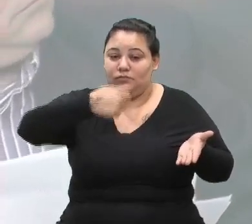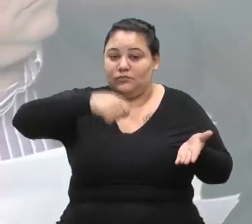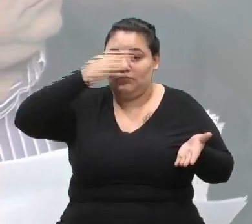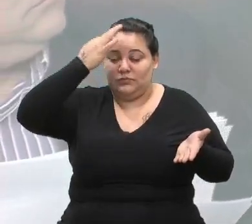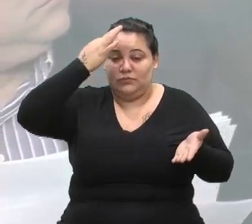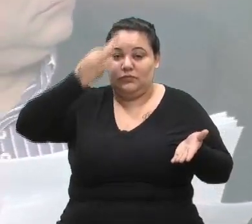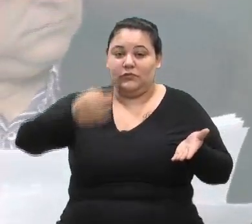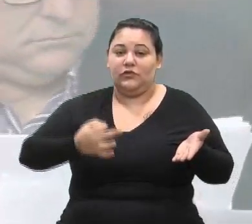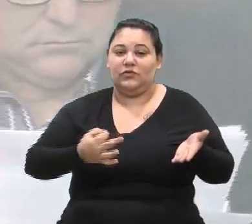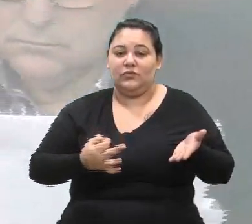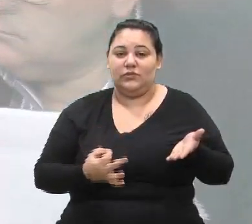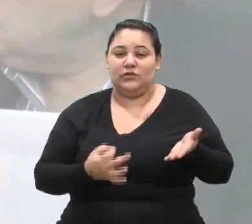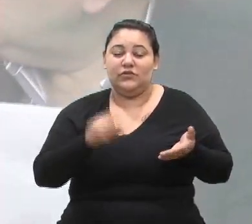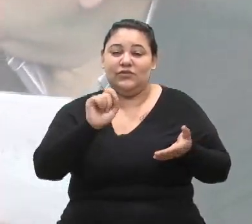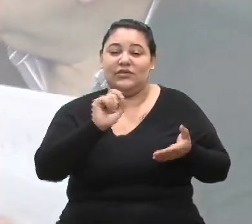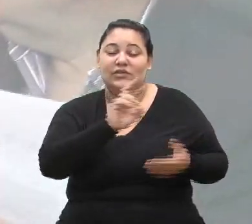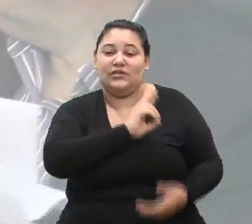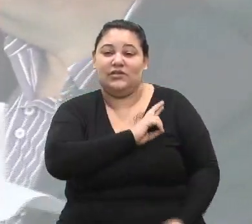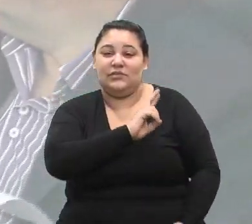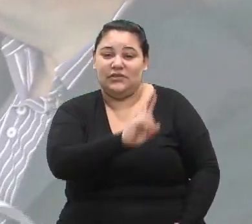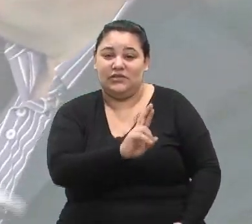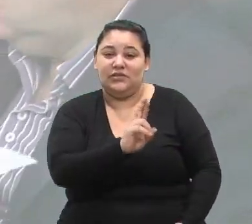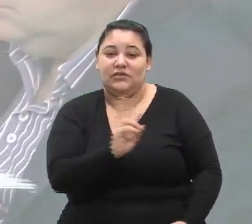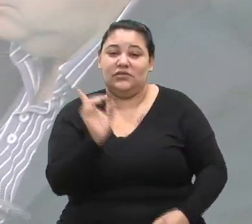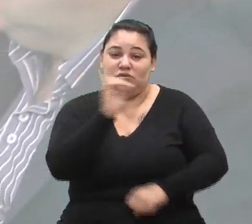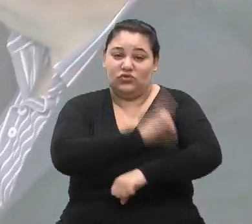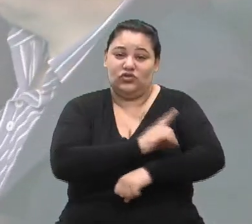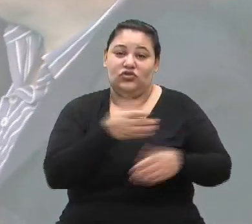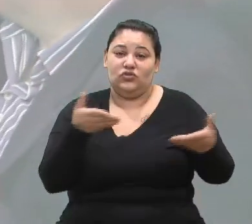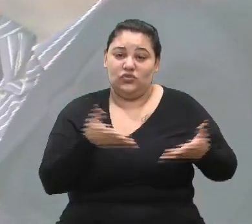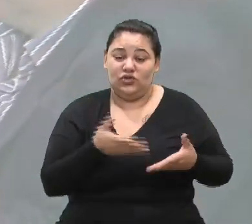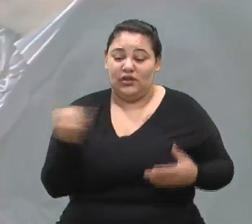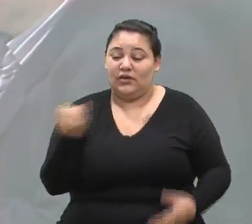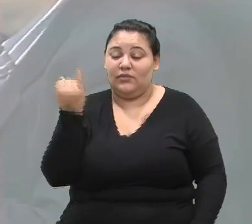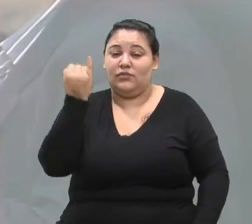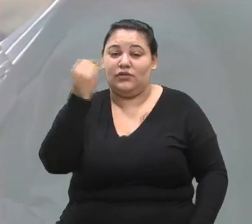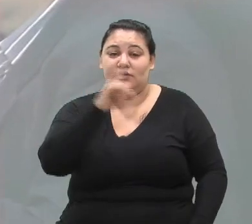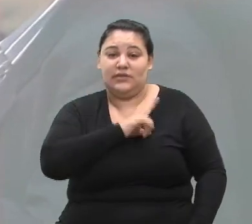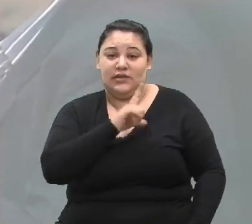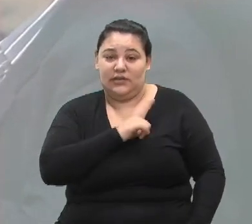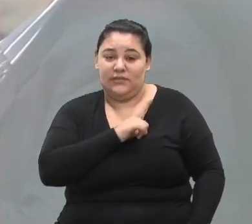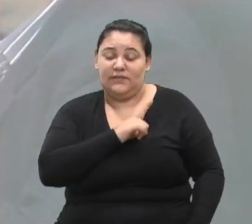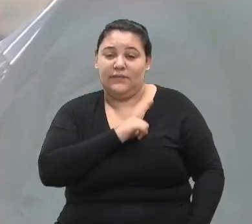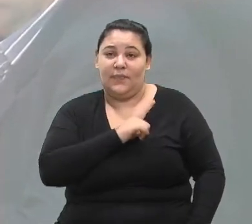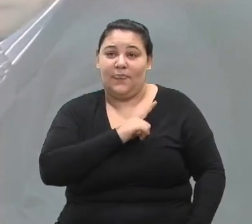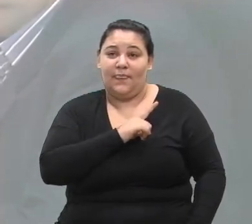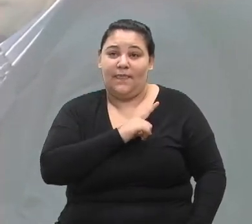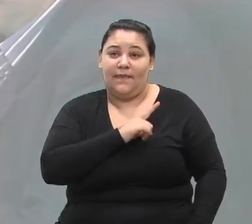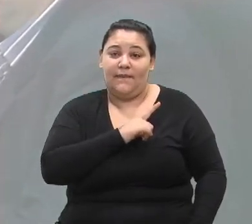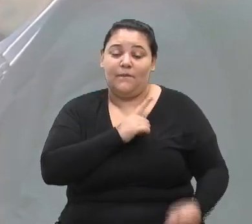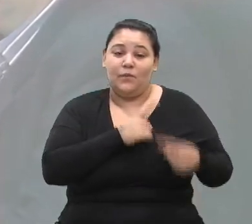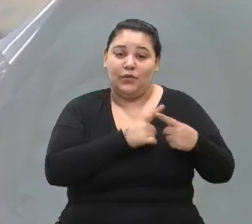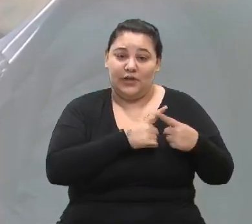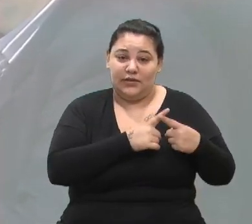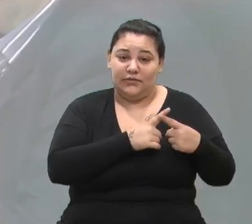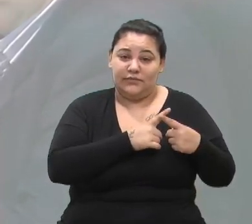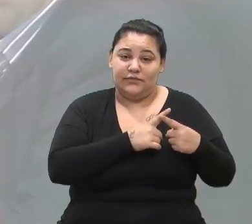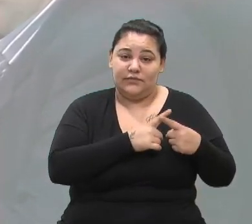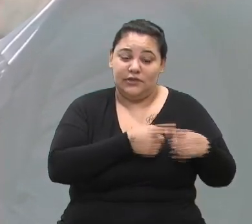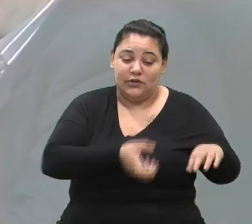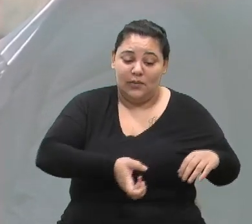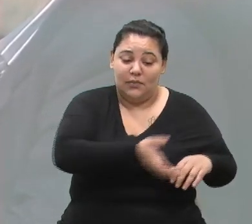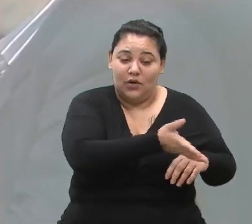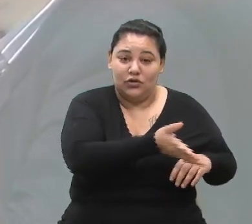que representa esse processo nesse dia de hoje, a importância que tem, porque tanto a bocha como o